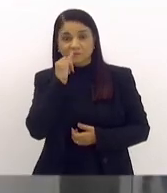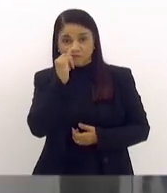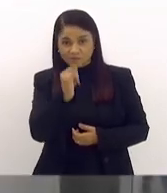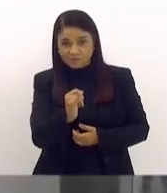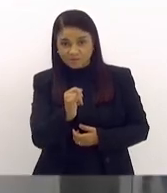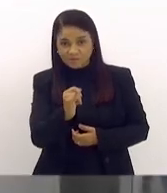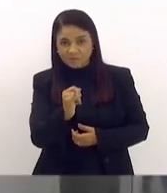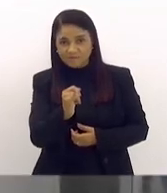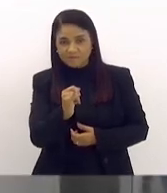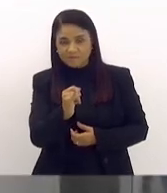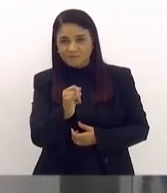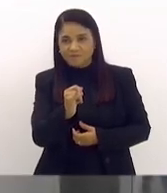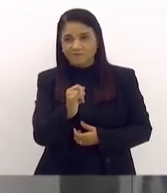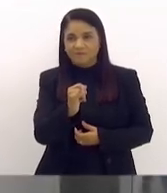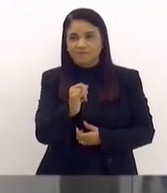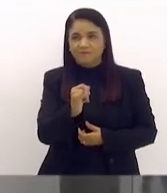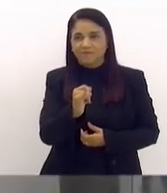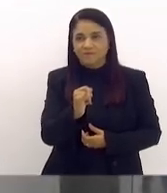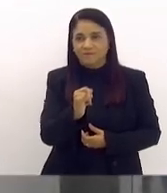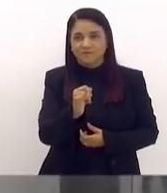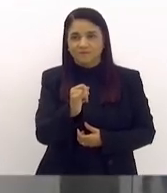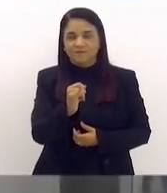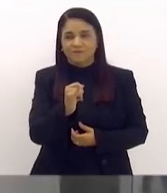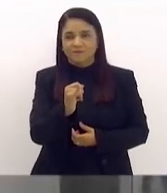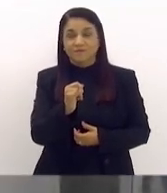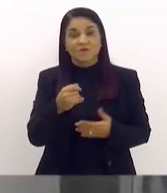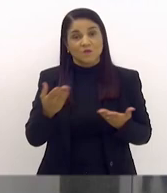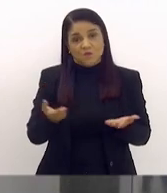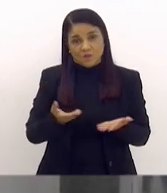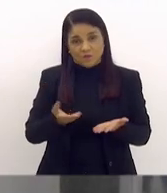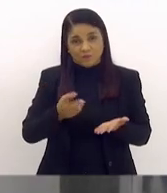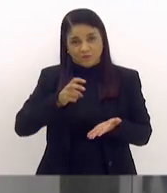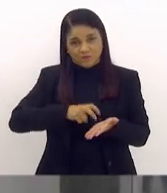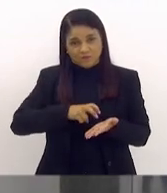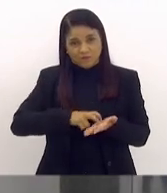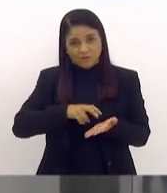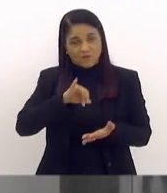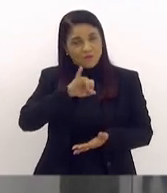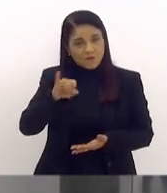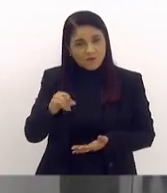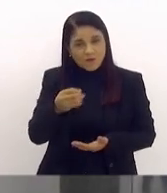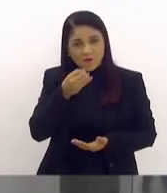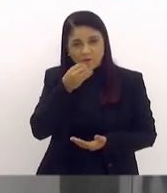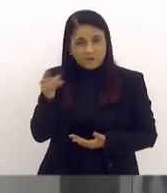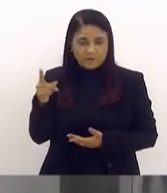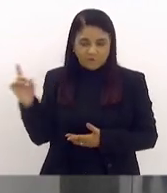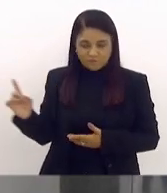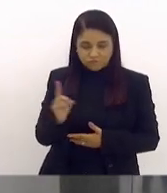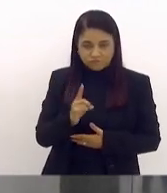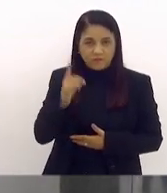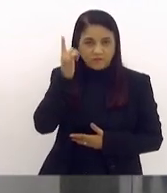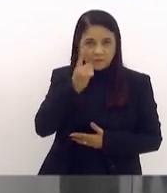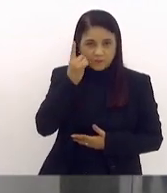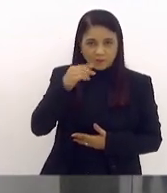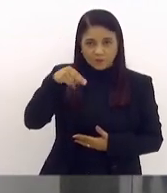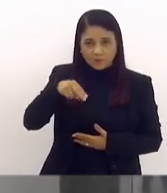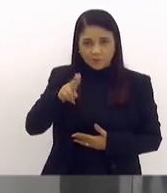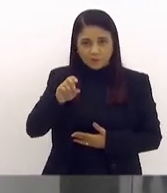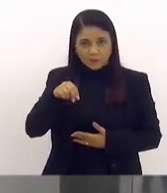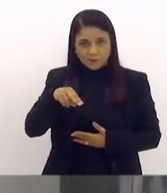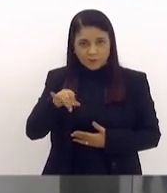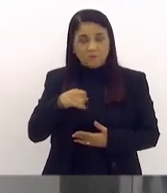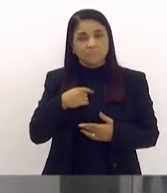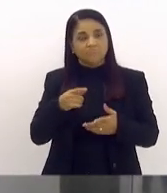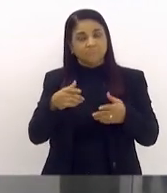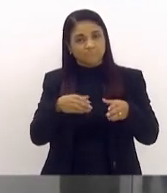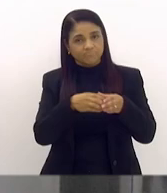que é dizer que hoje pela manhã né aproveitando aqui a chegada do deputado munir também instalamos a frente parlamentar de